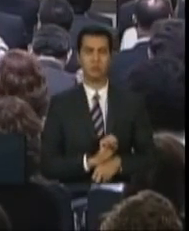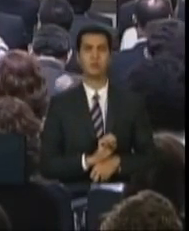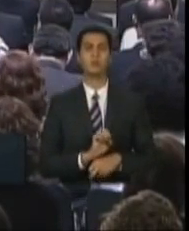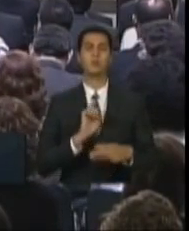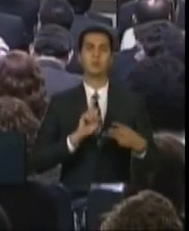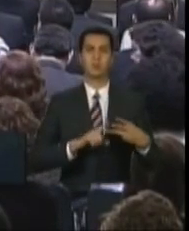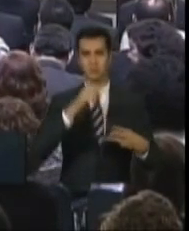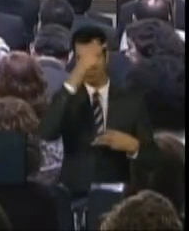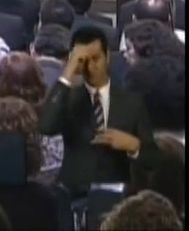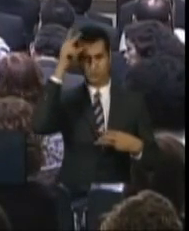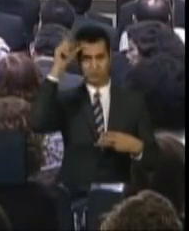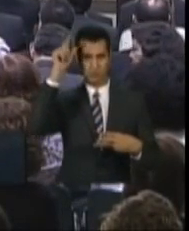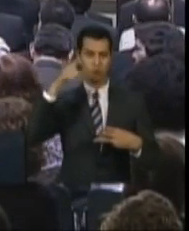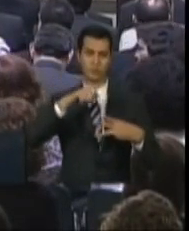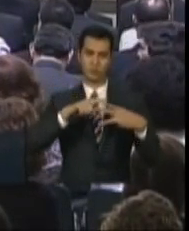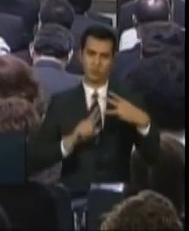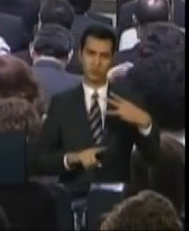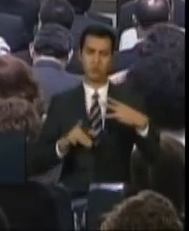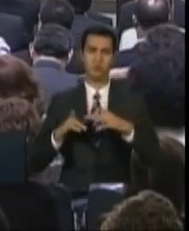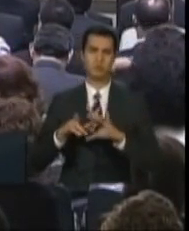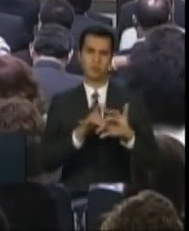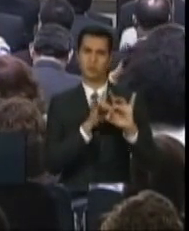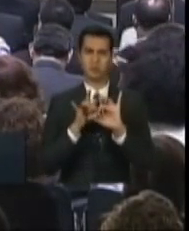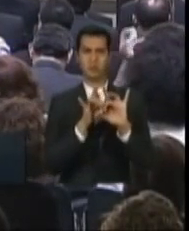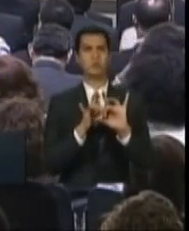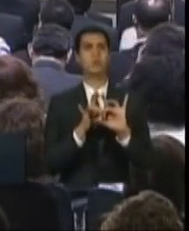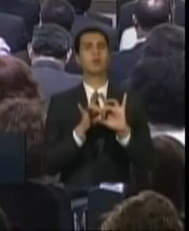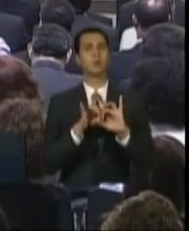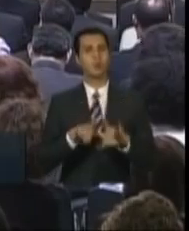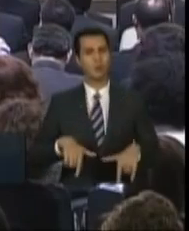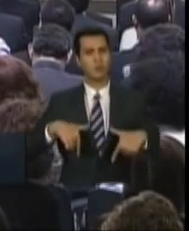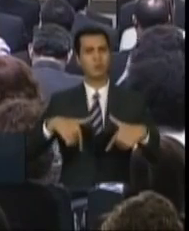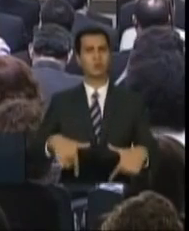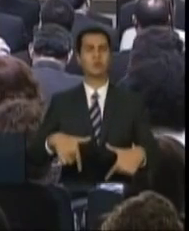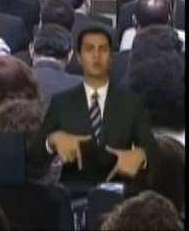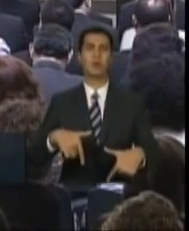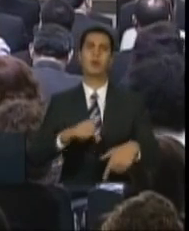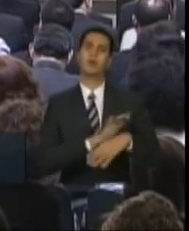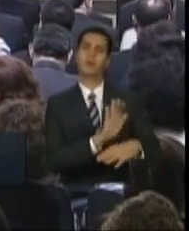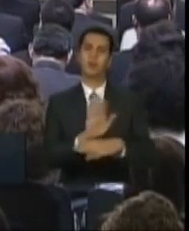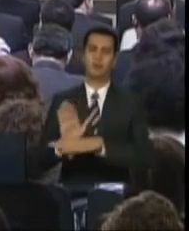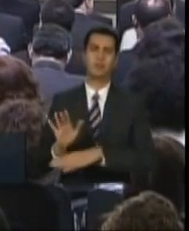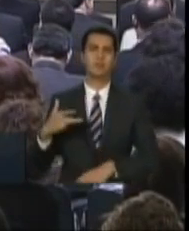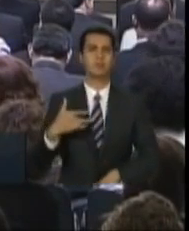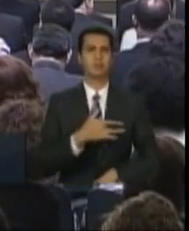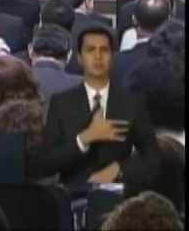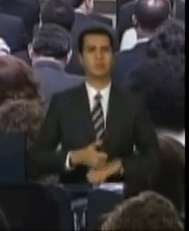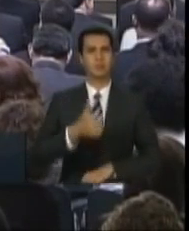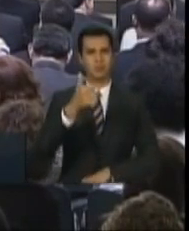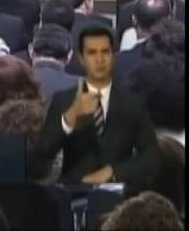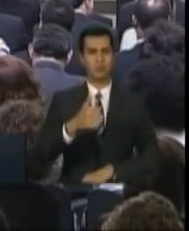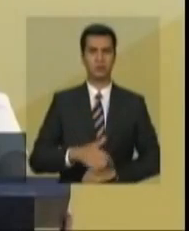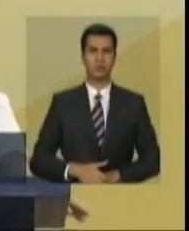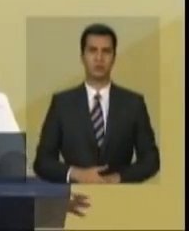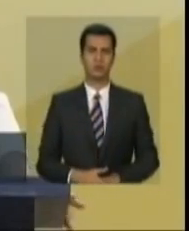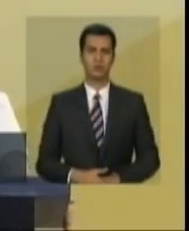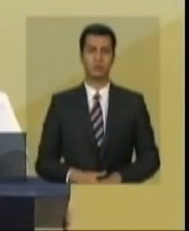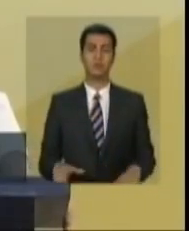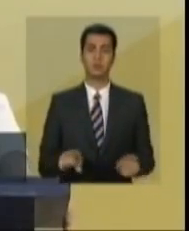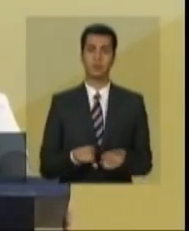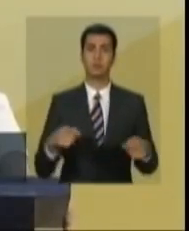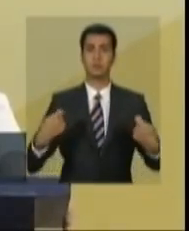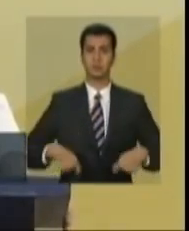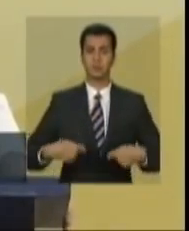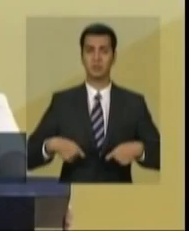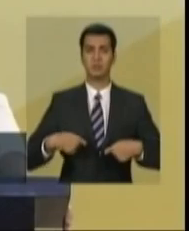garra para que eles tragam, de fato, melhorias na área da saúde. Para que signifiquem também uma